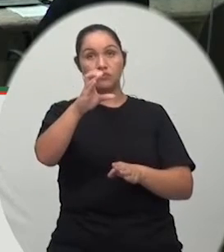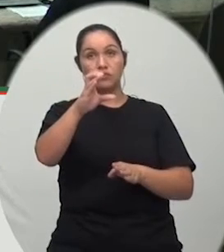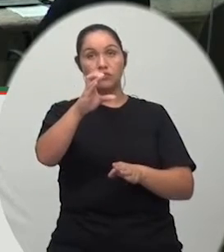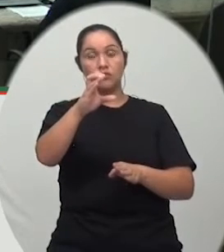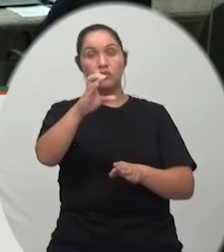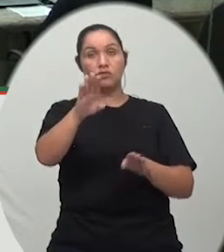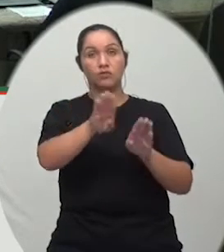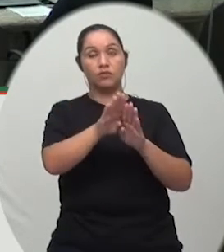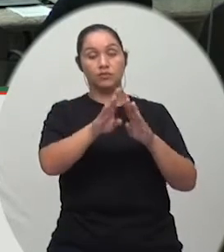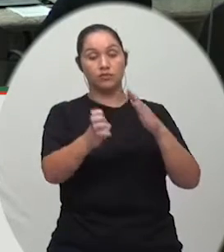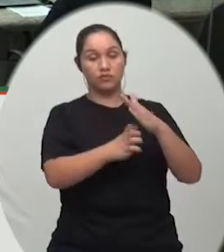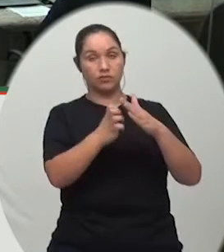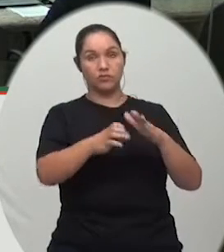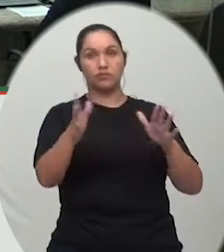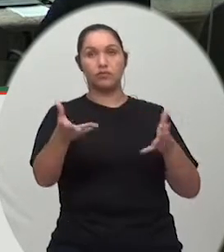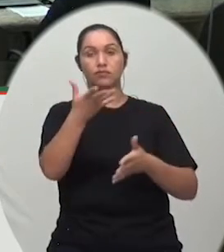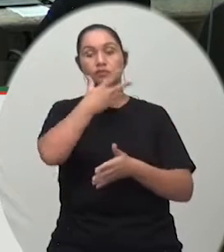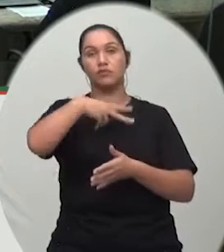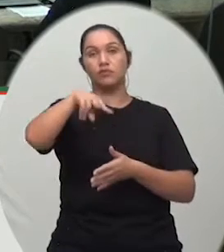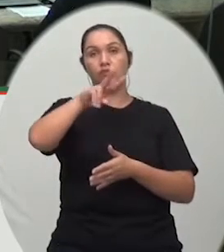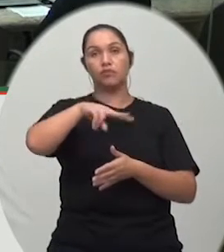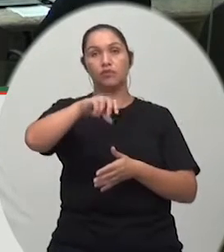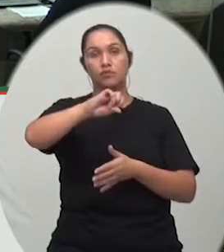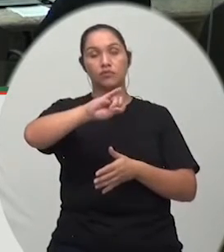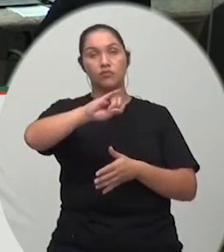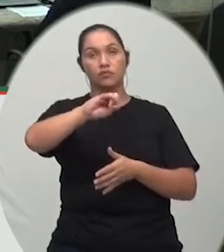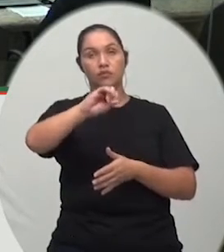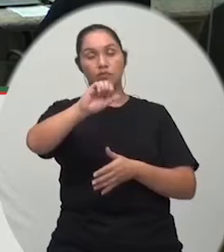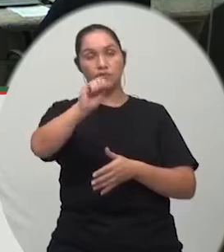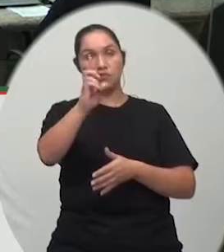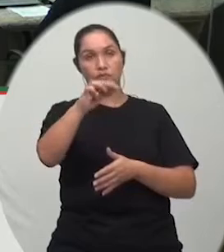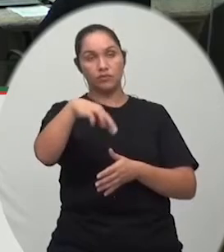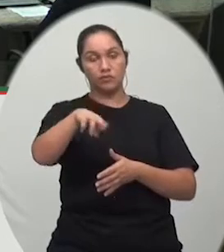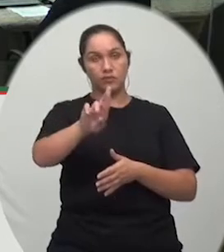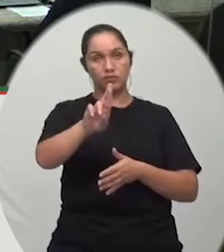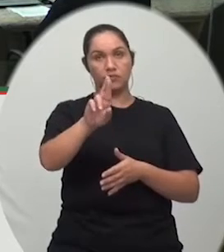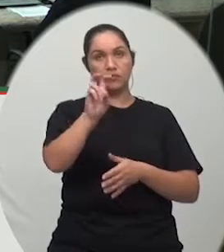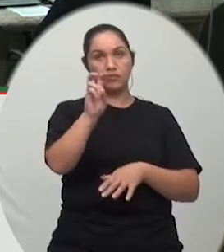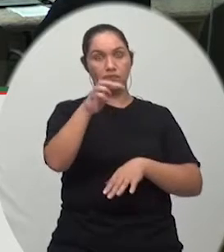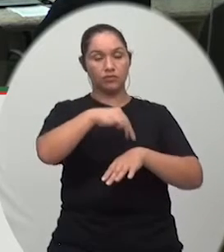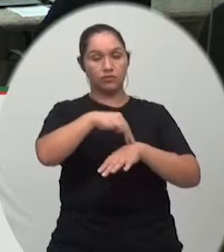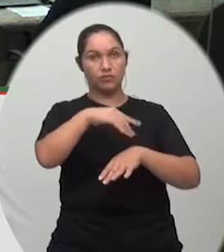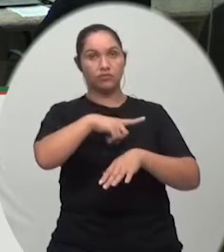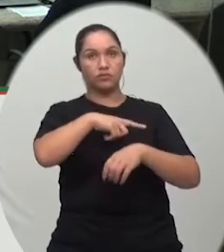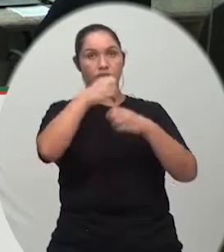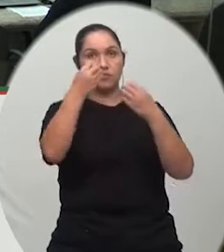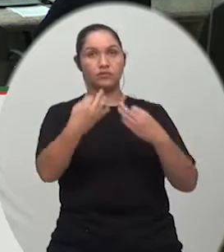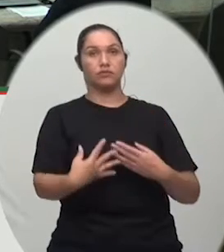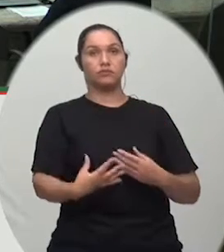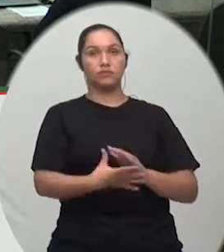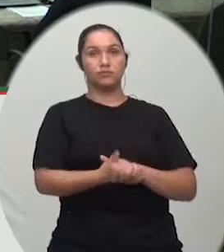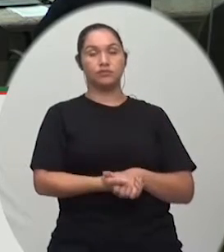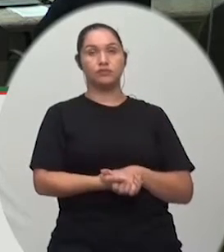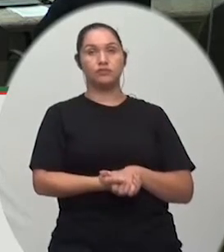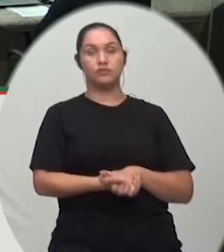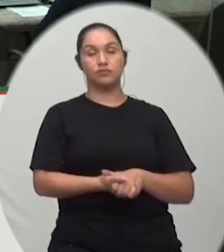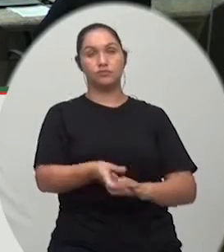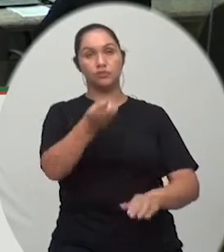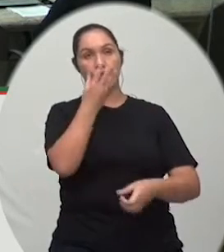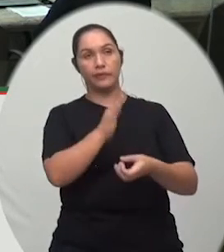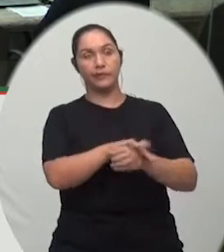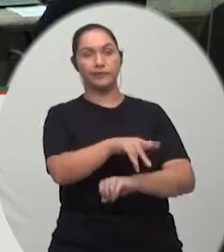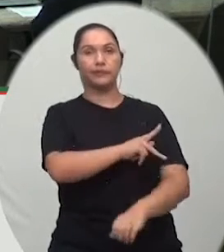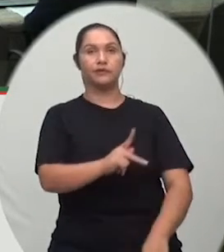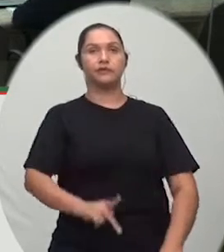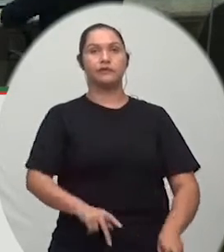em discussão. Com a palavra o autor do requerimento, vereador Ademir Honorato. O senhor dispõe de 5 minutos. Boa noite, senhor presidente, membros